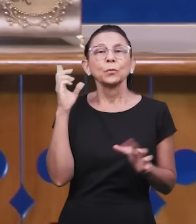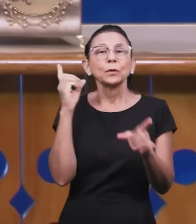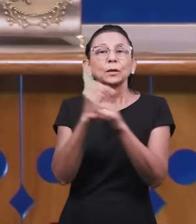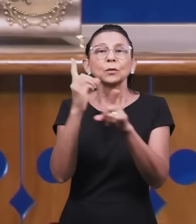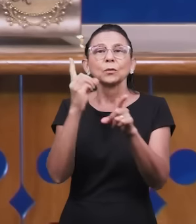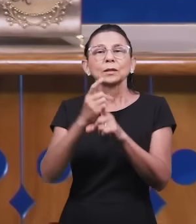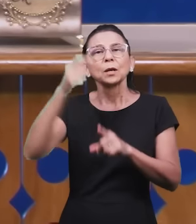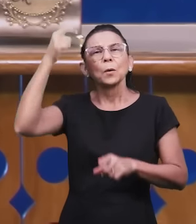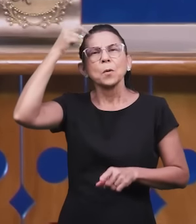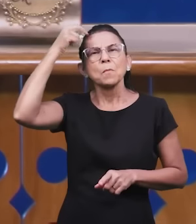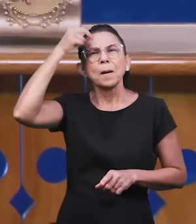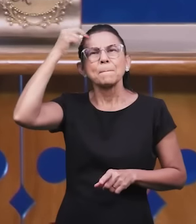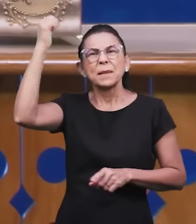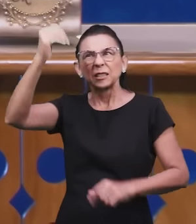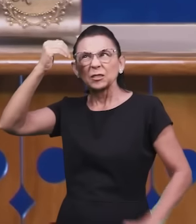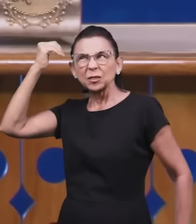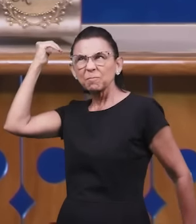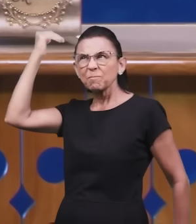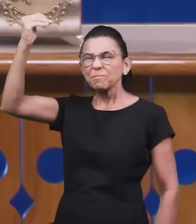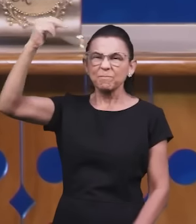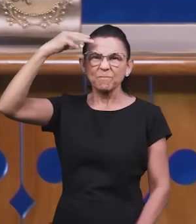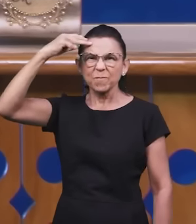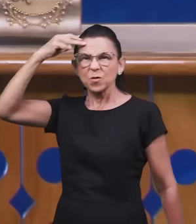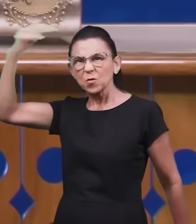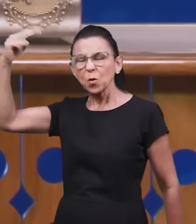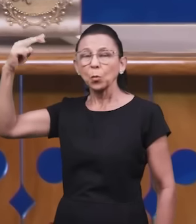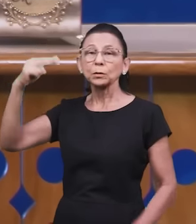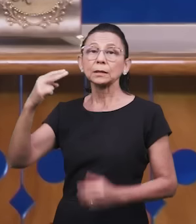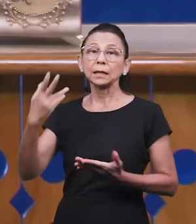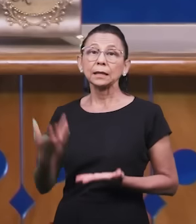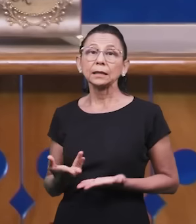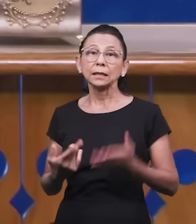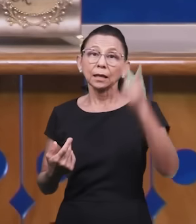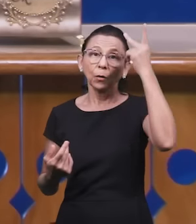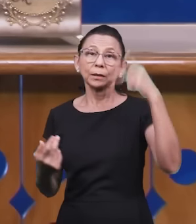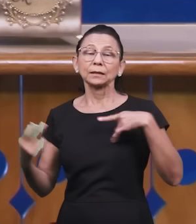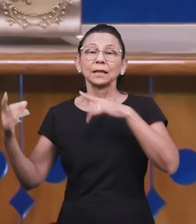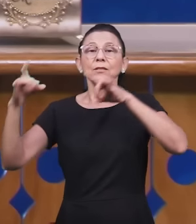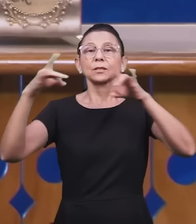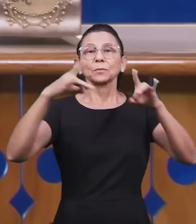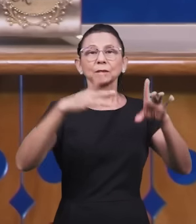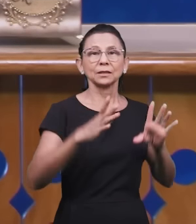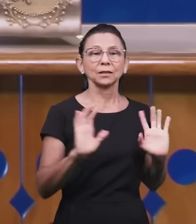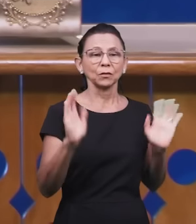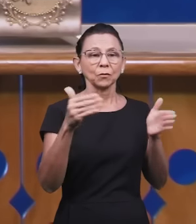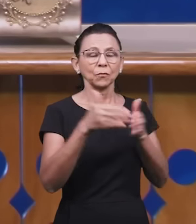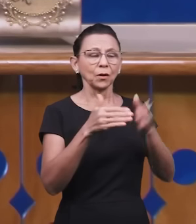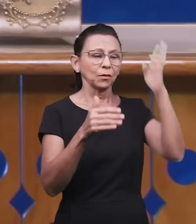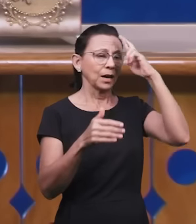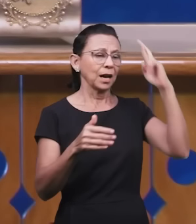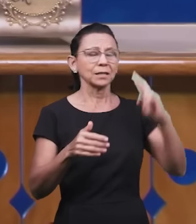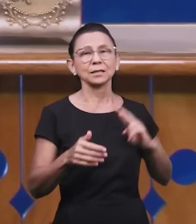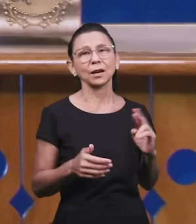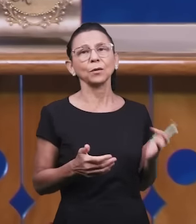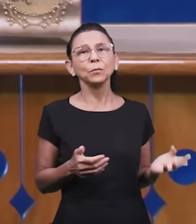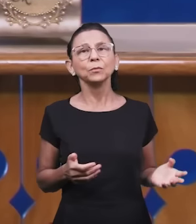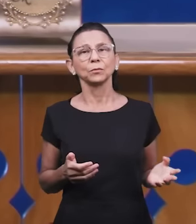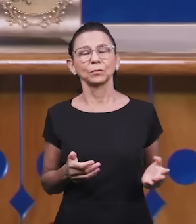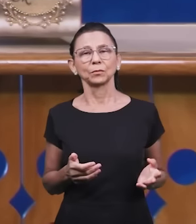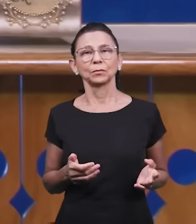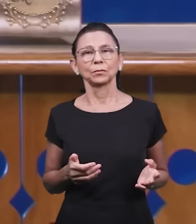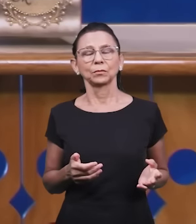criou, ou seja, criou tudo e foi embora, e deixou o homem à deriva. A visão era uma visão racionalista, uma visão em que